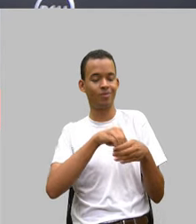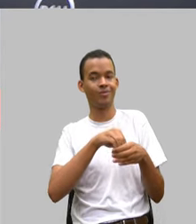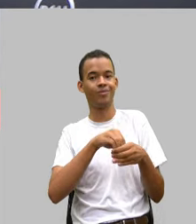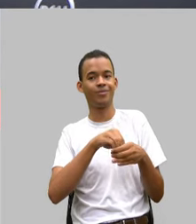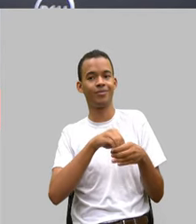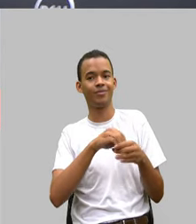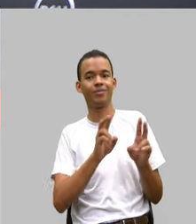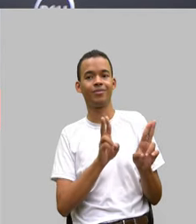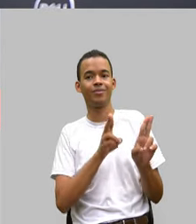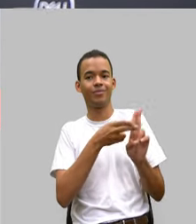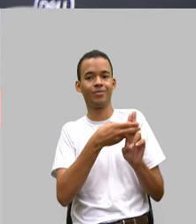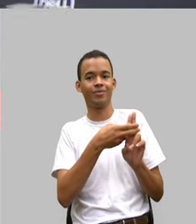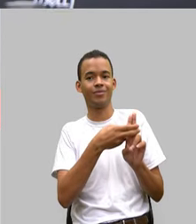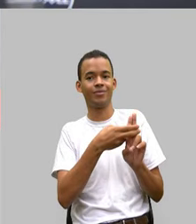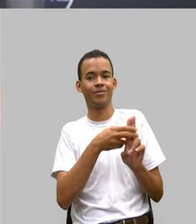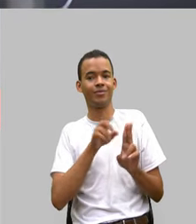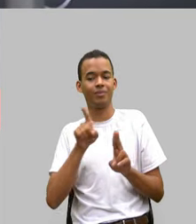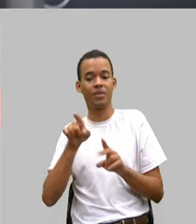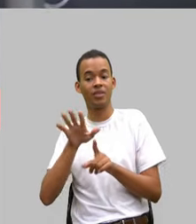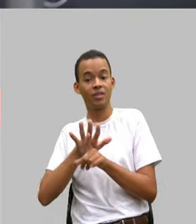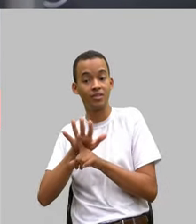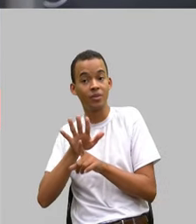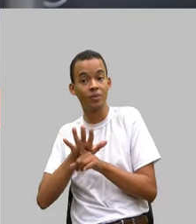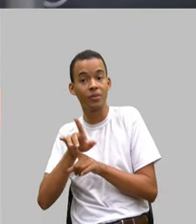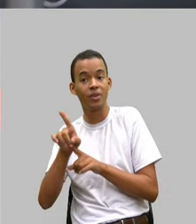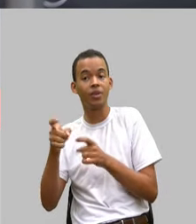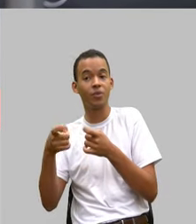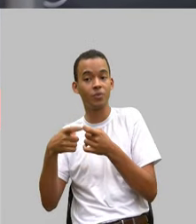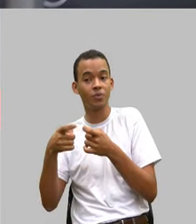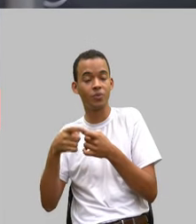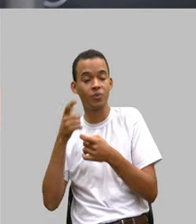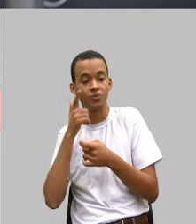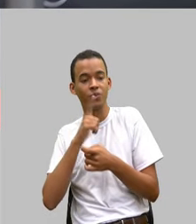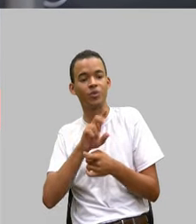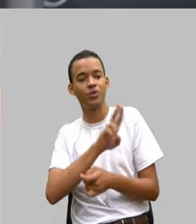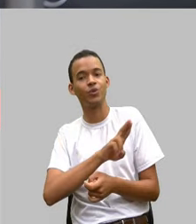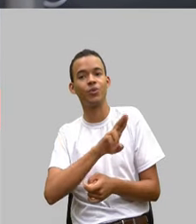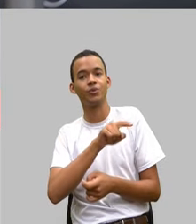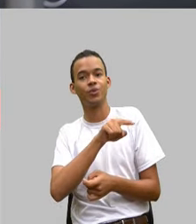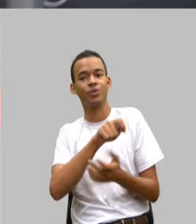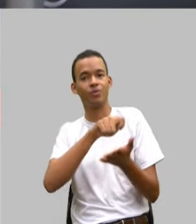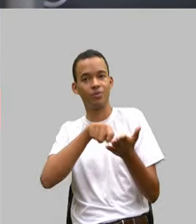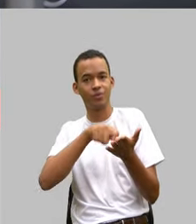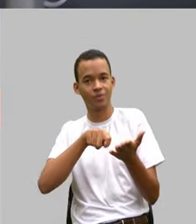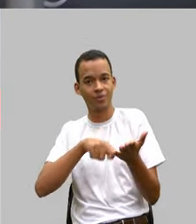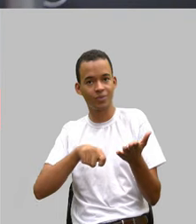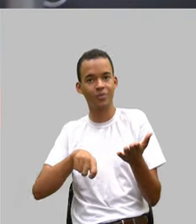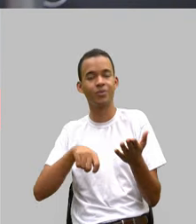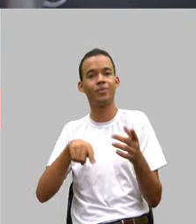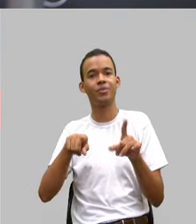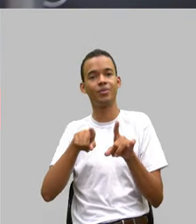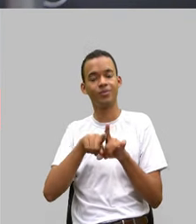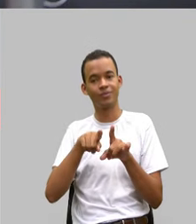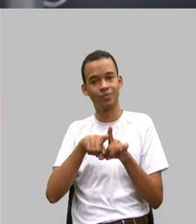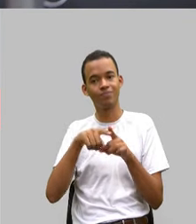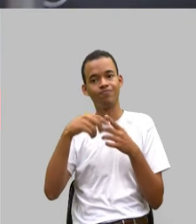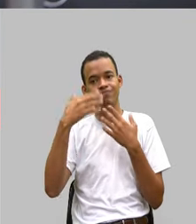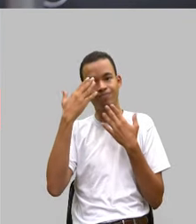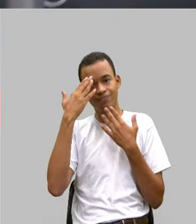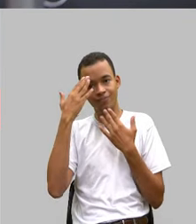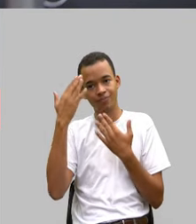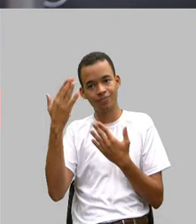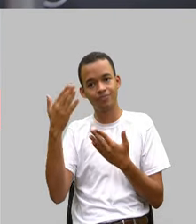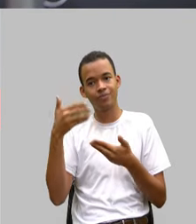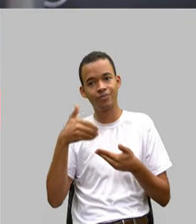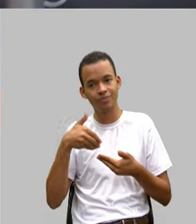ter uma demanda de médicos que consigam prescrever esse tratamento e gostaria de agradecer ao convite mais